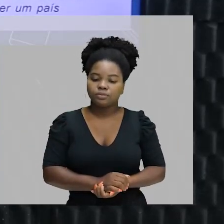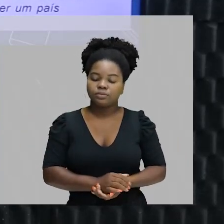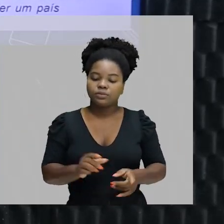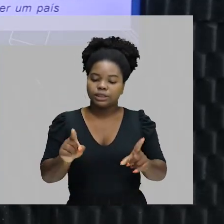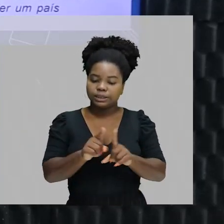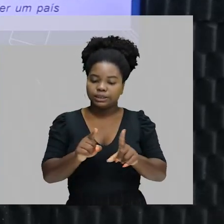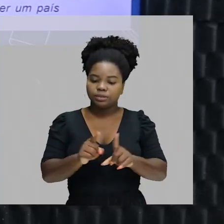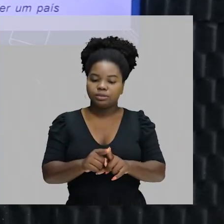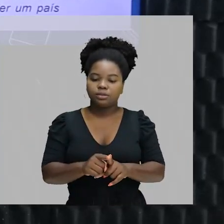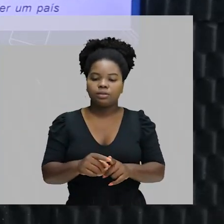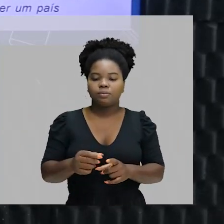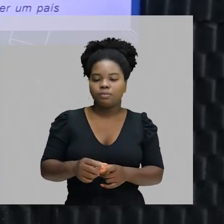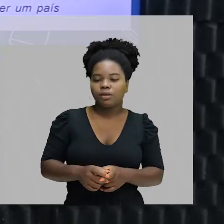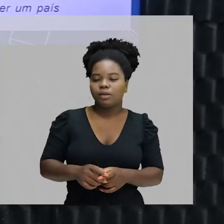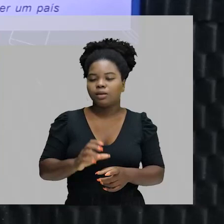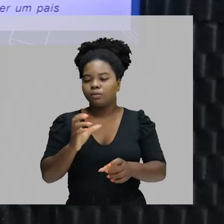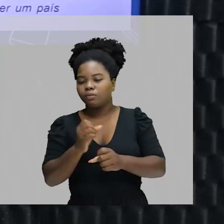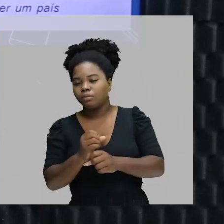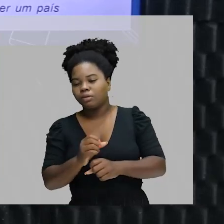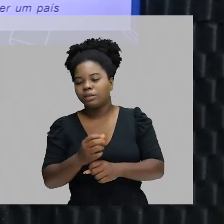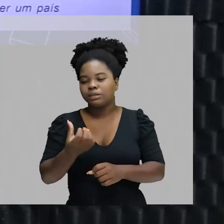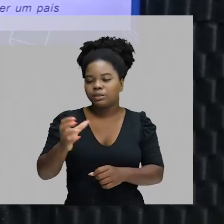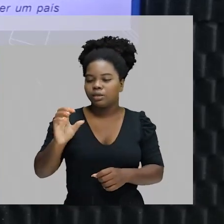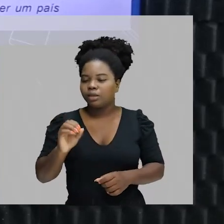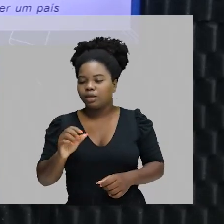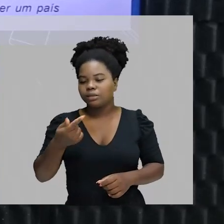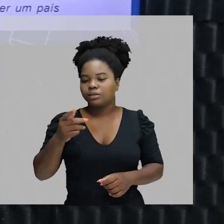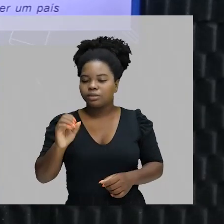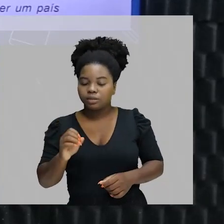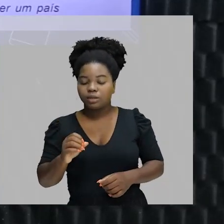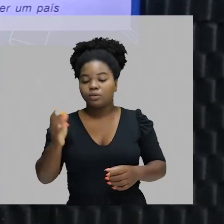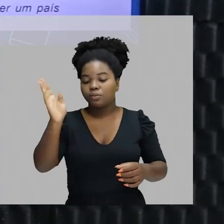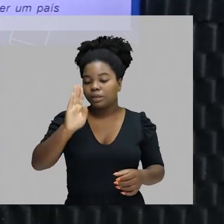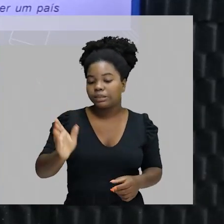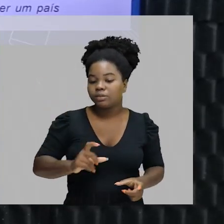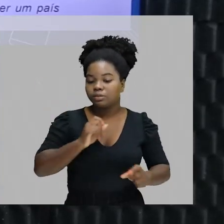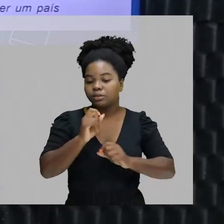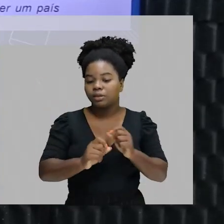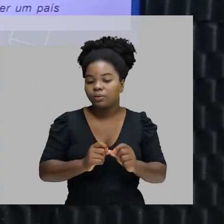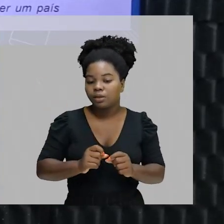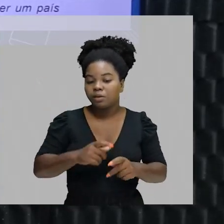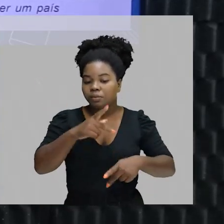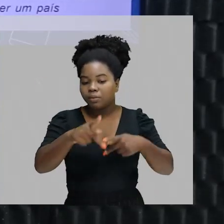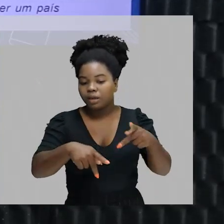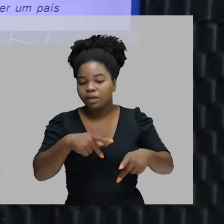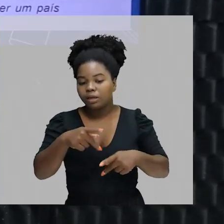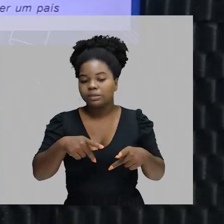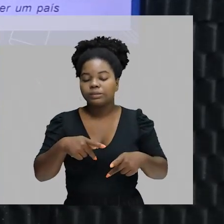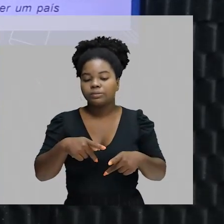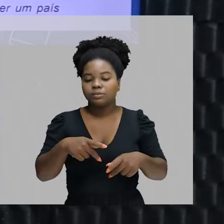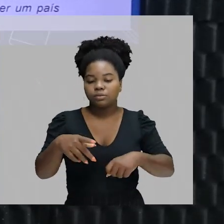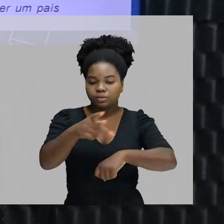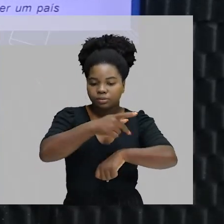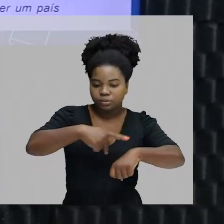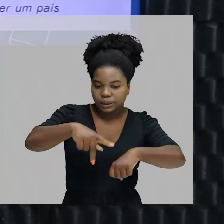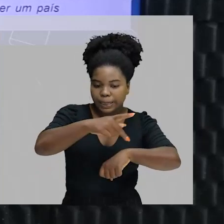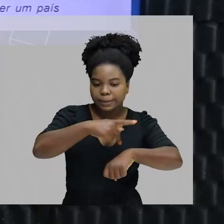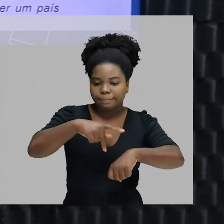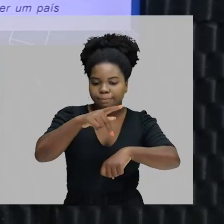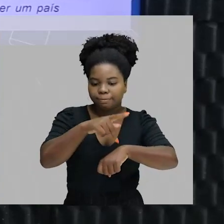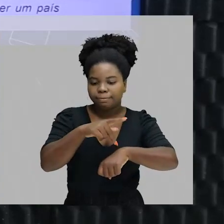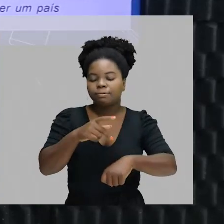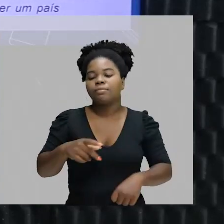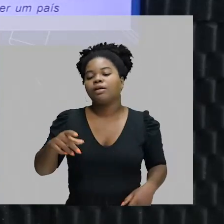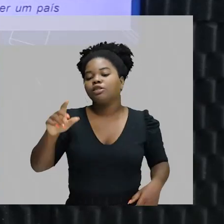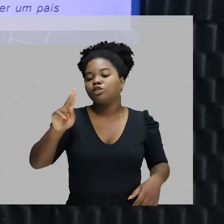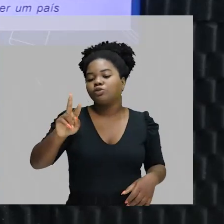anos 70, o Brasil, 60, 70, o Brasil vai se tornar um país urbano. O que significa dizer isso, Marcos? Mais da metade